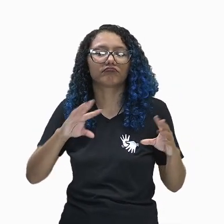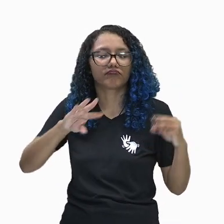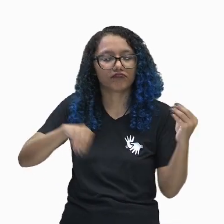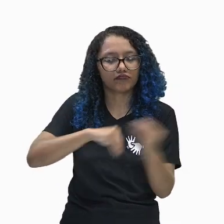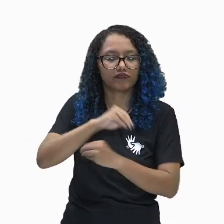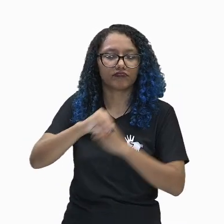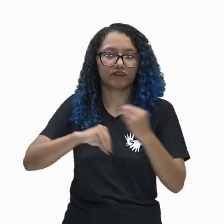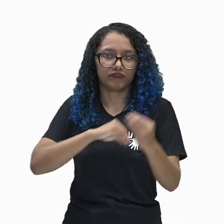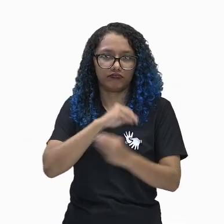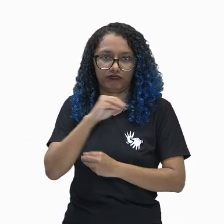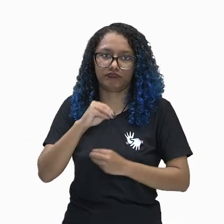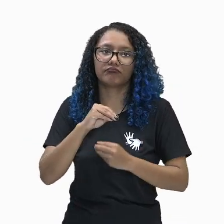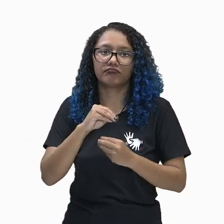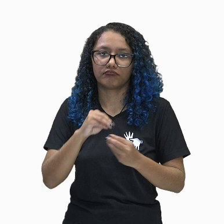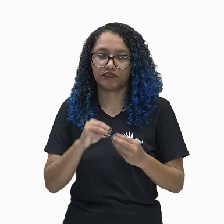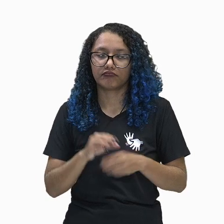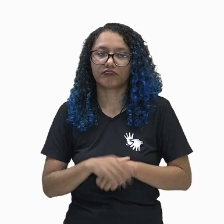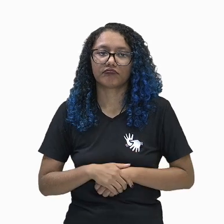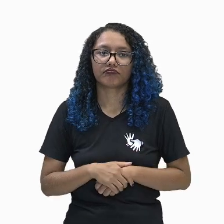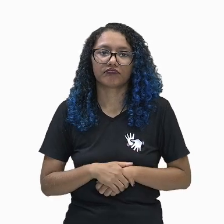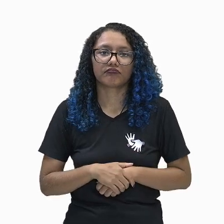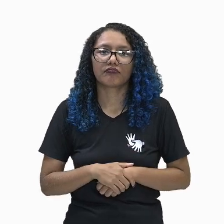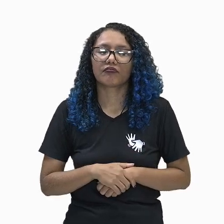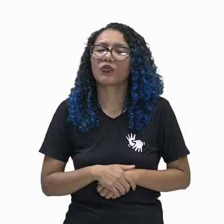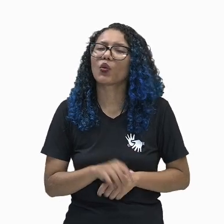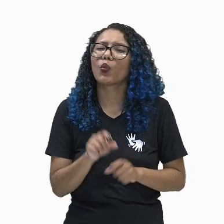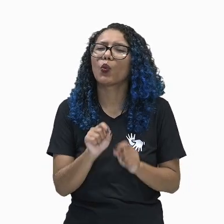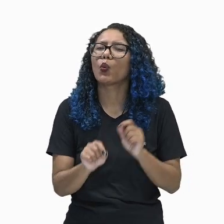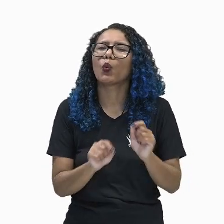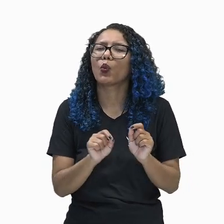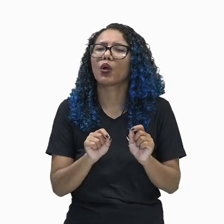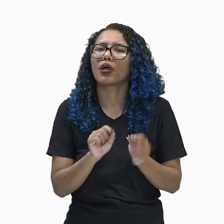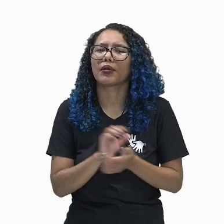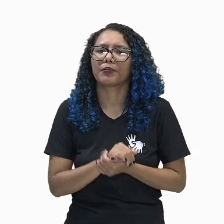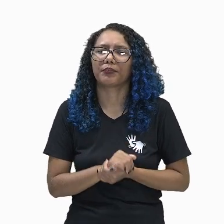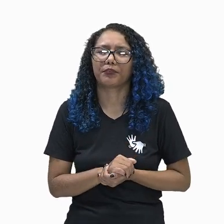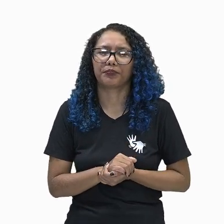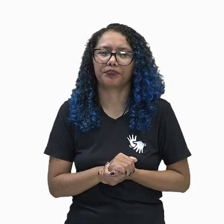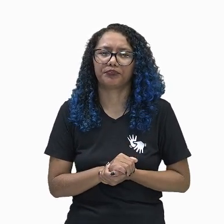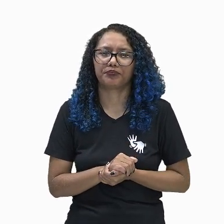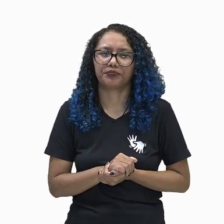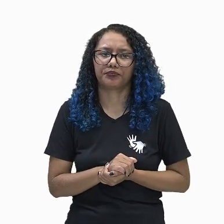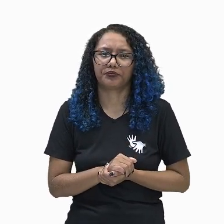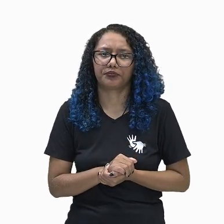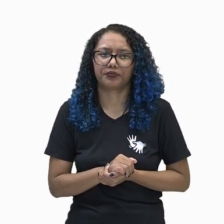Em tese, o que seria tudo isso, professora?